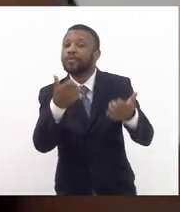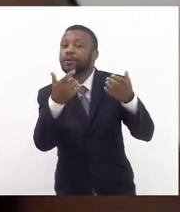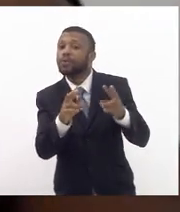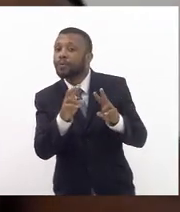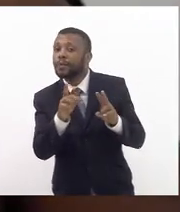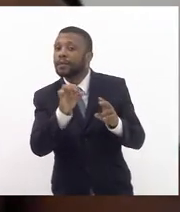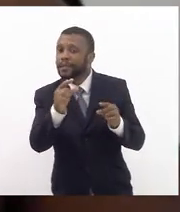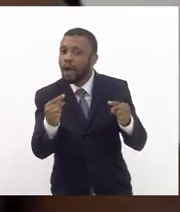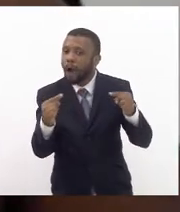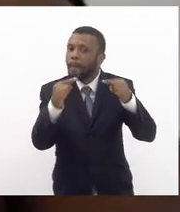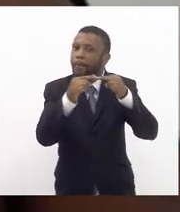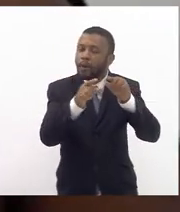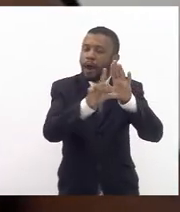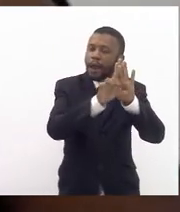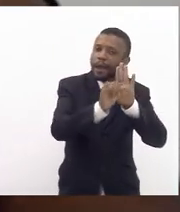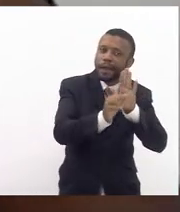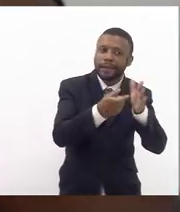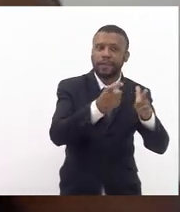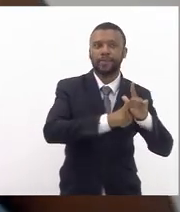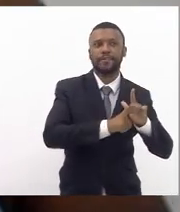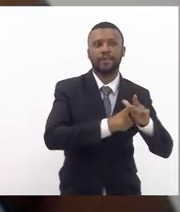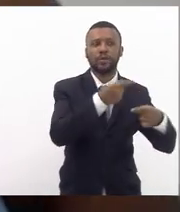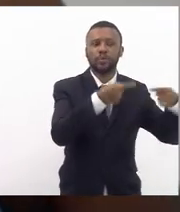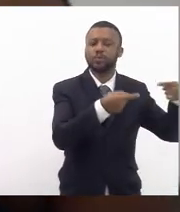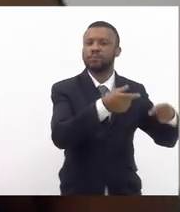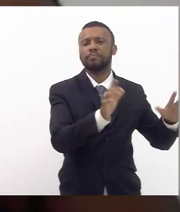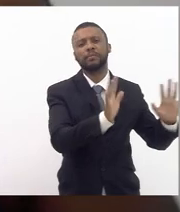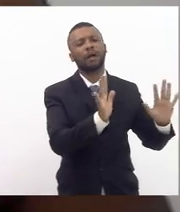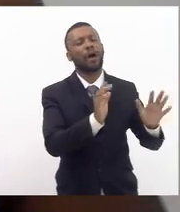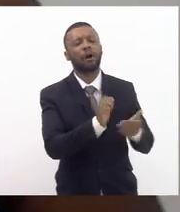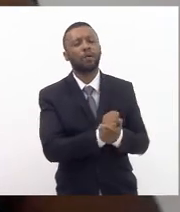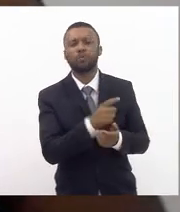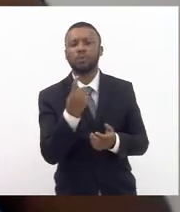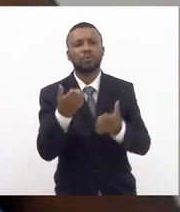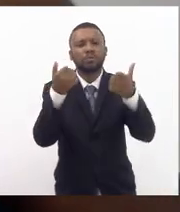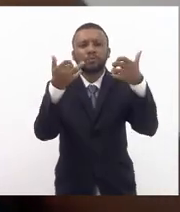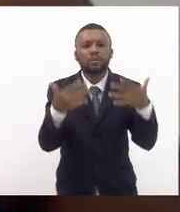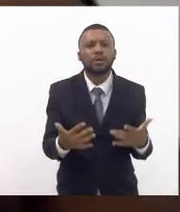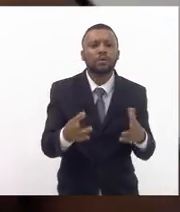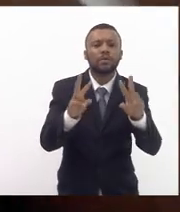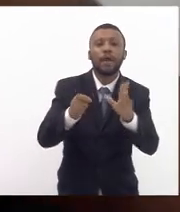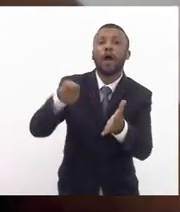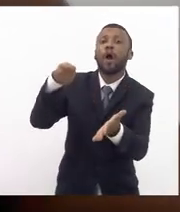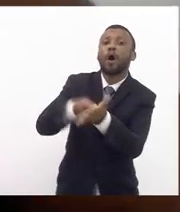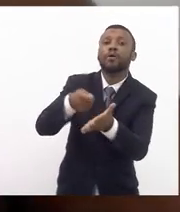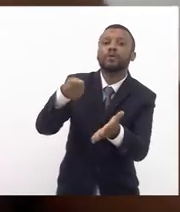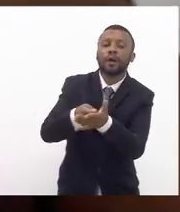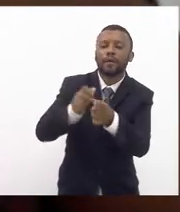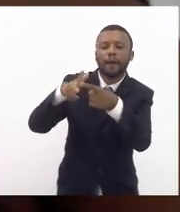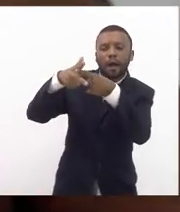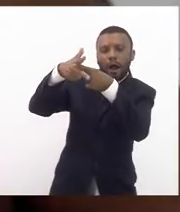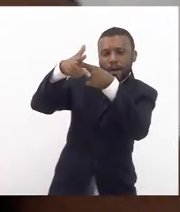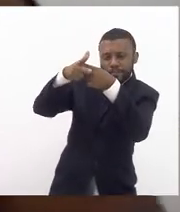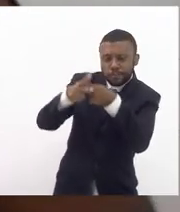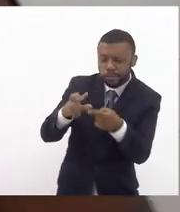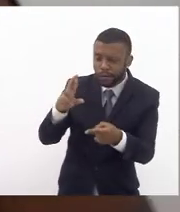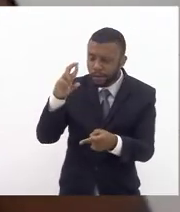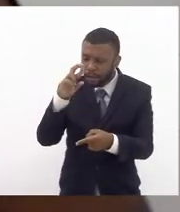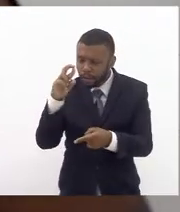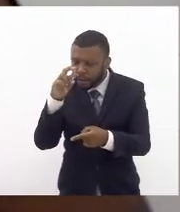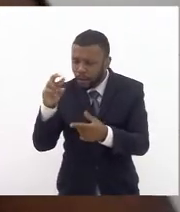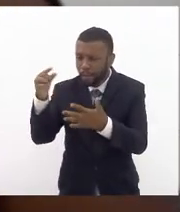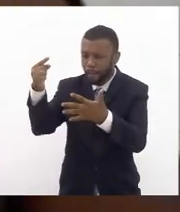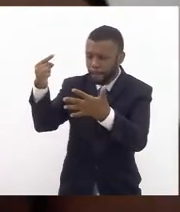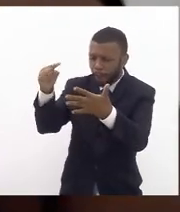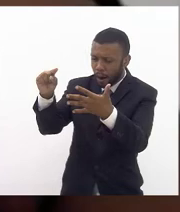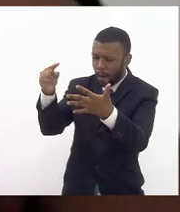Não discutimos a legalidade dela. E nem tampouco a gente estava exigindo uma revisão linha por linha, né,